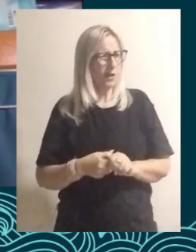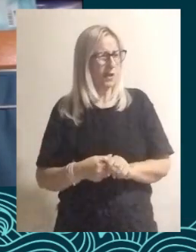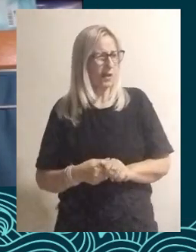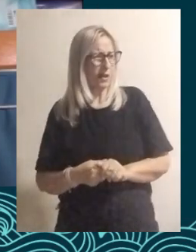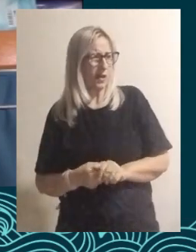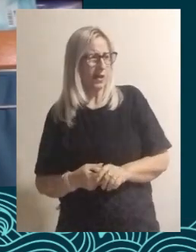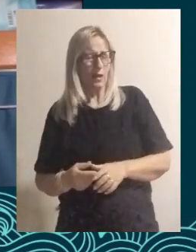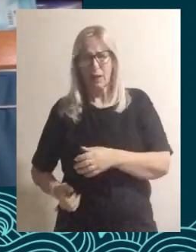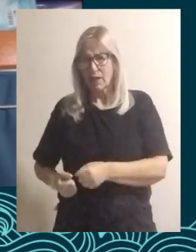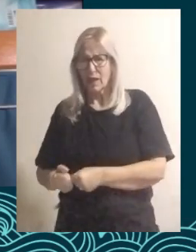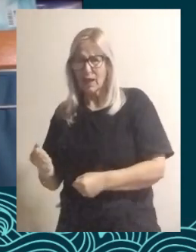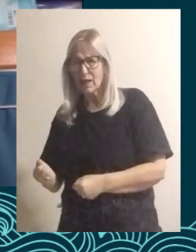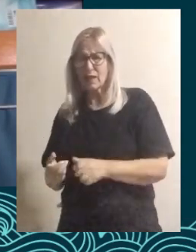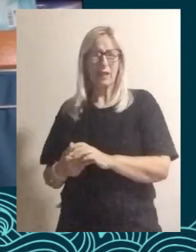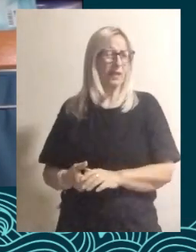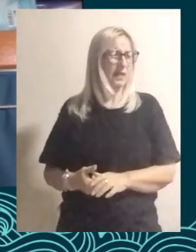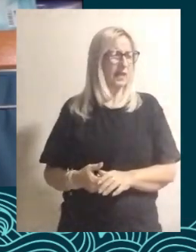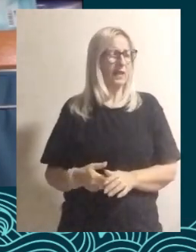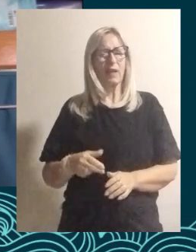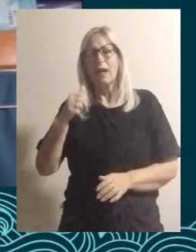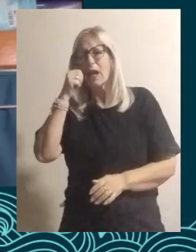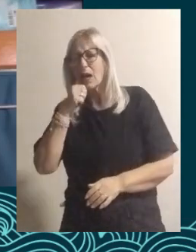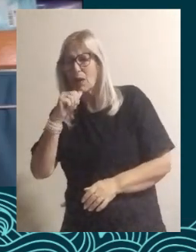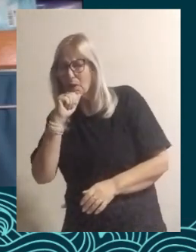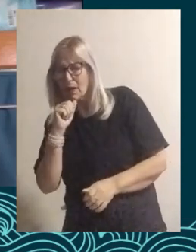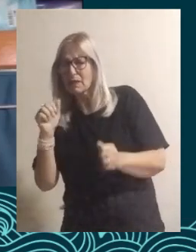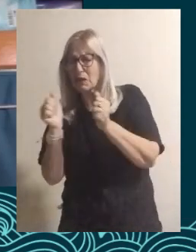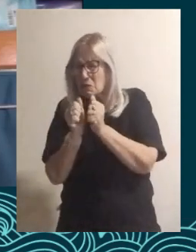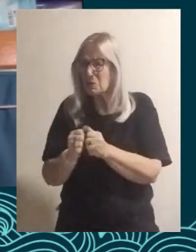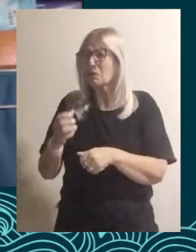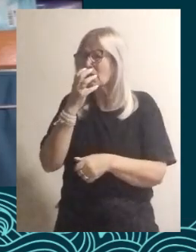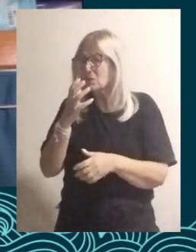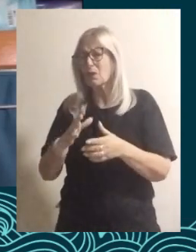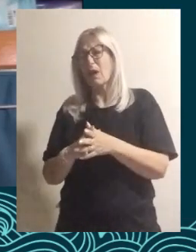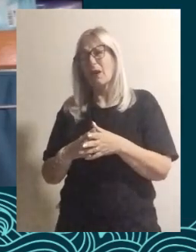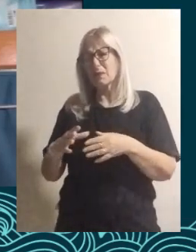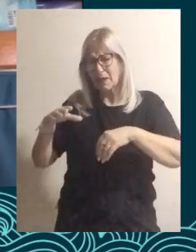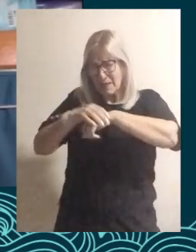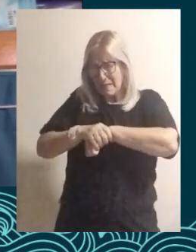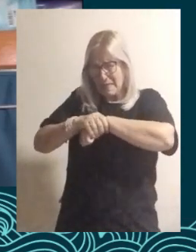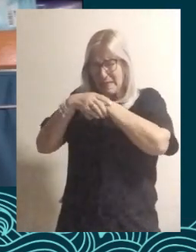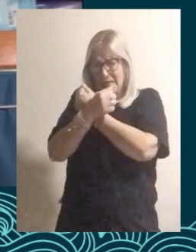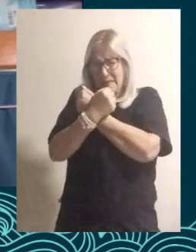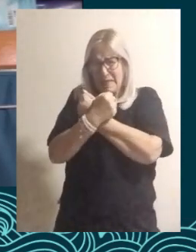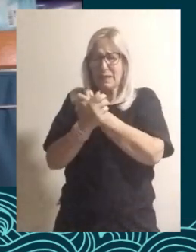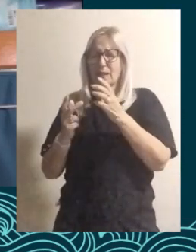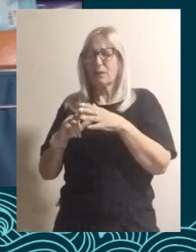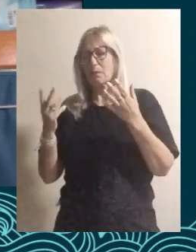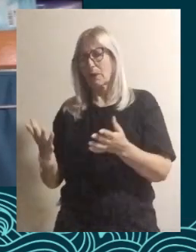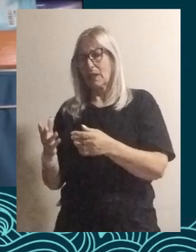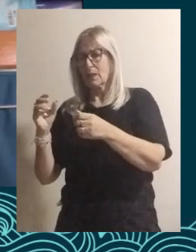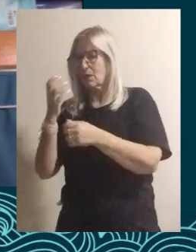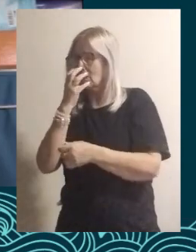Eu lembro que uma pessoa me convidou para ir no restaurante e não podia ir, eu estava amarrada. A minha mãe veio me visitar, eu estava amarrada. Eu acho